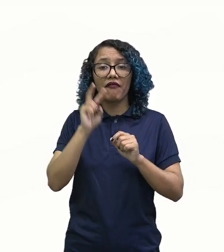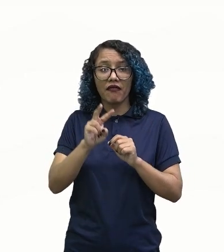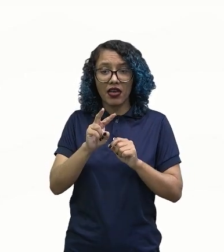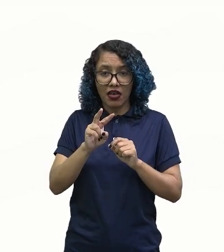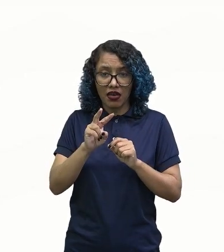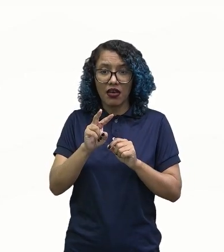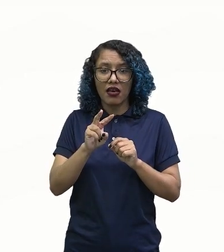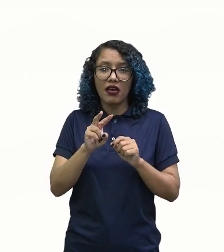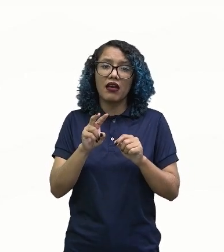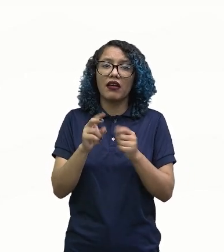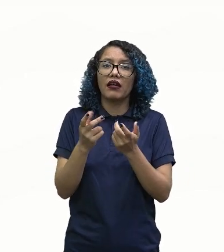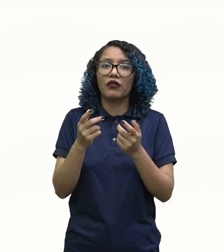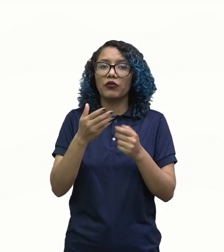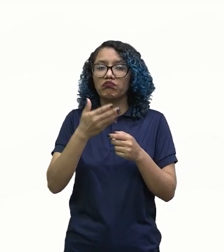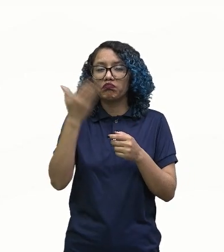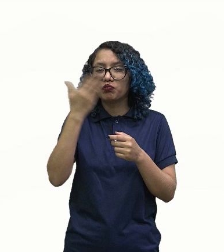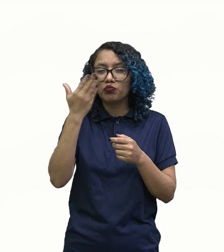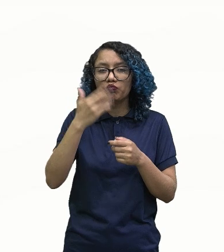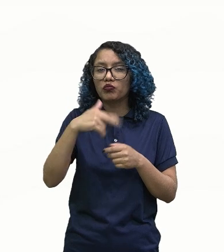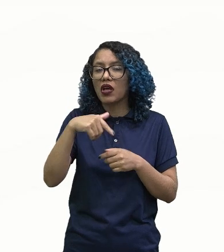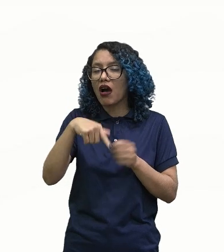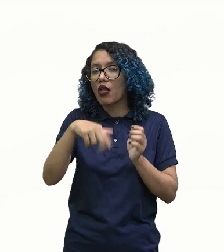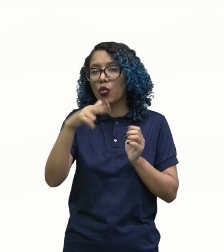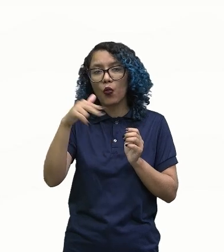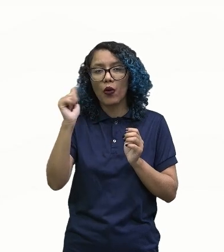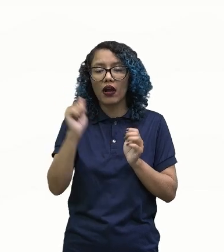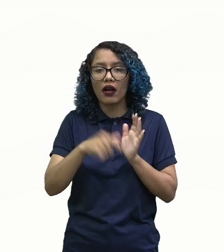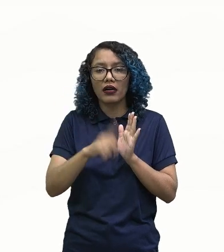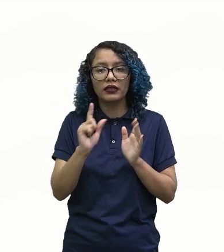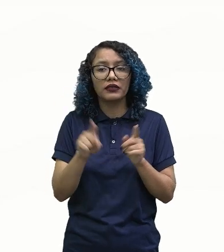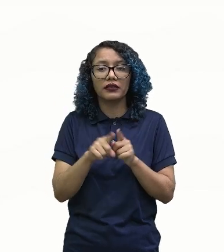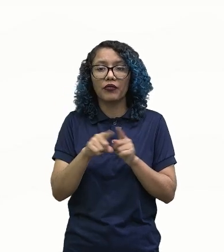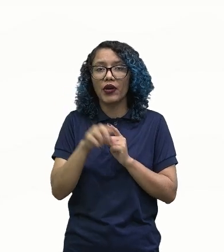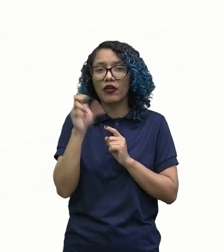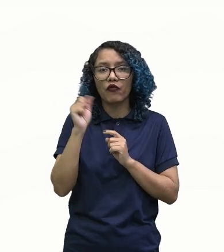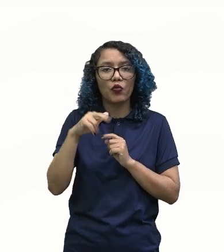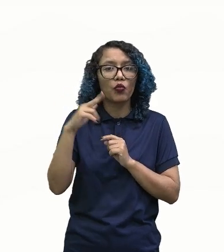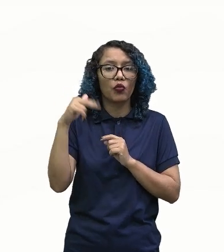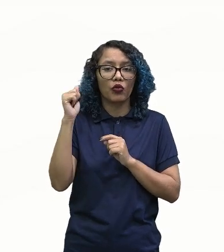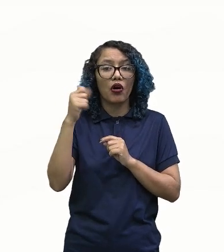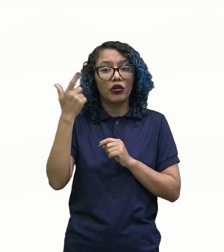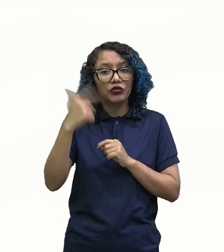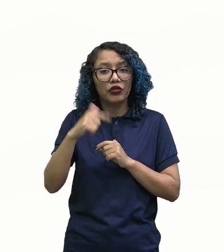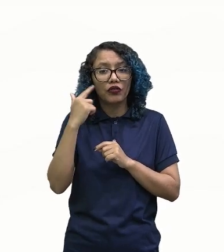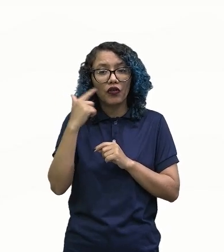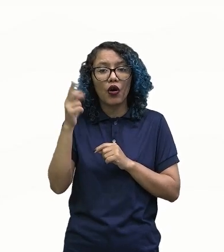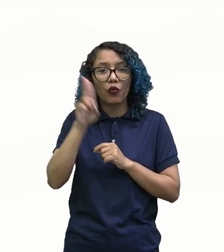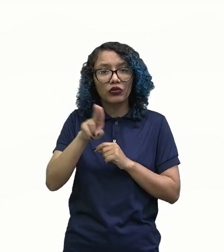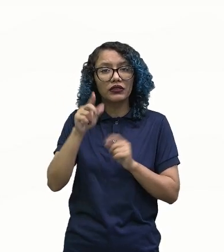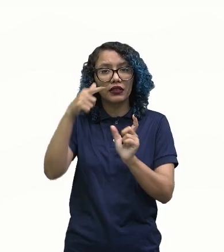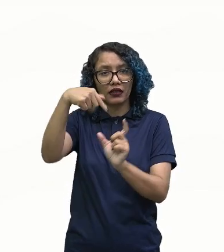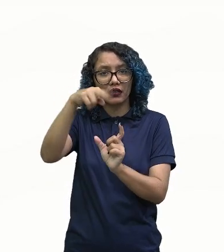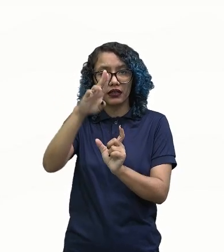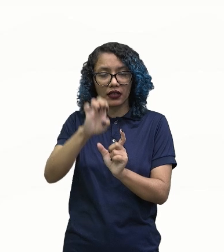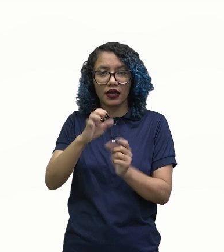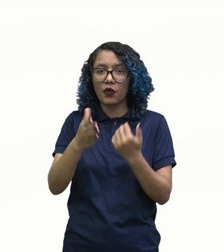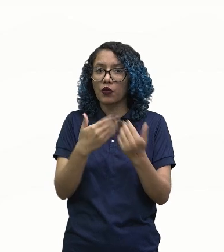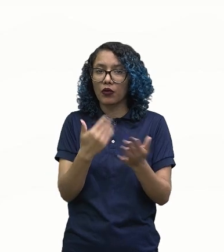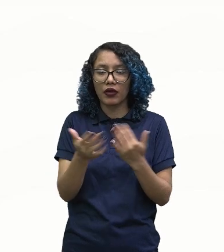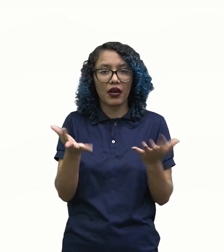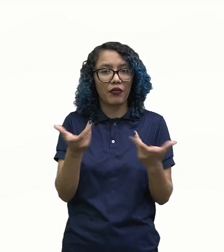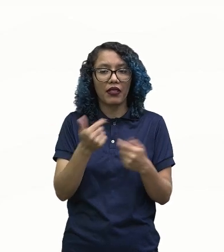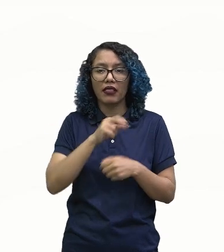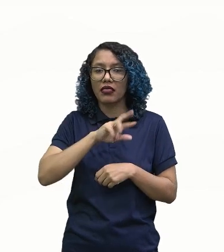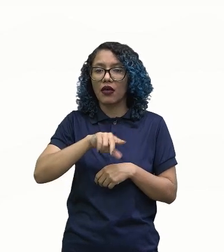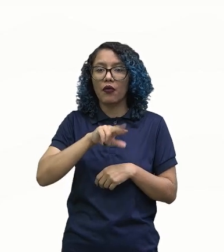que nunca foi ouvido. Veja que outra vez eu utilizo os pronomes relativos. Não é qualquer habilidade, ó,